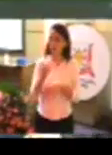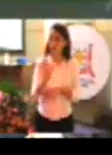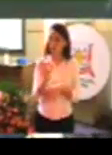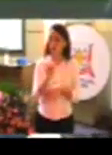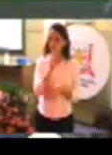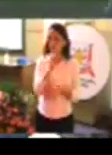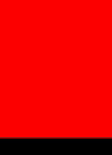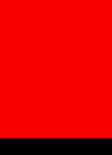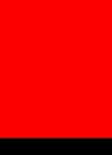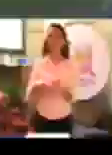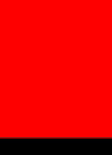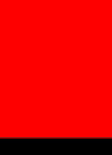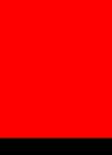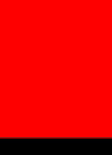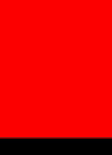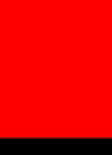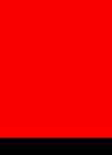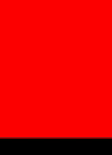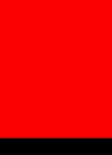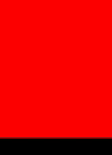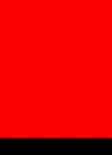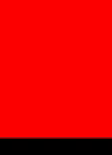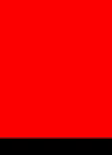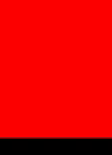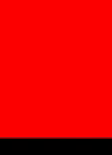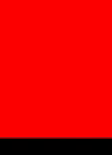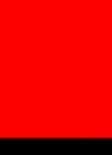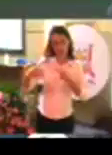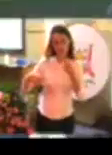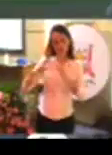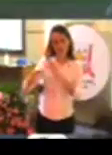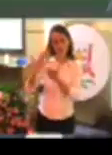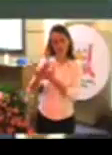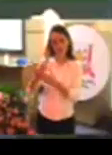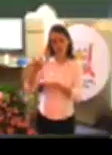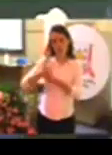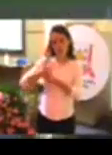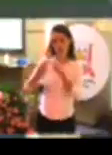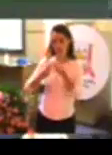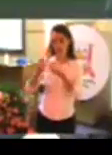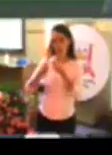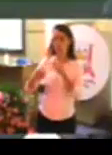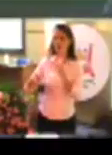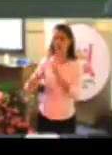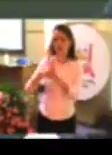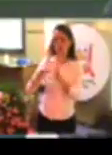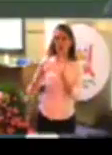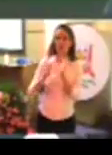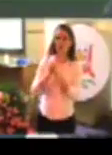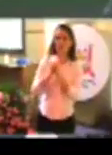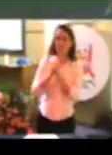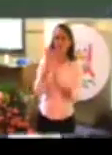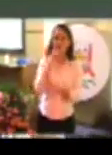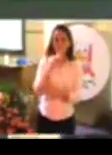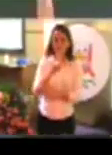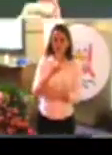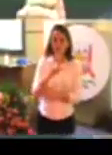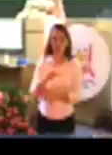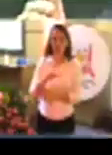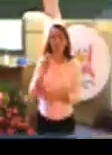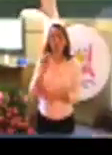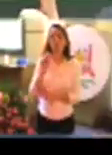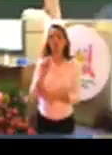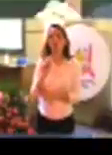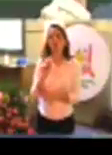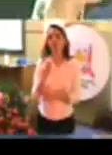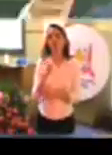Associação Brasileira das Escolas do Legislativo discutiu com os diretores das escolas e que nós implantamos também, que é o